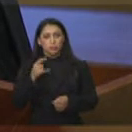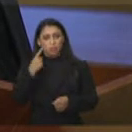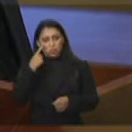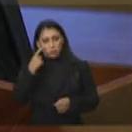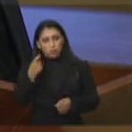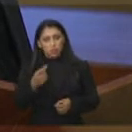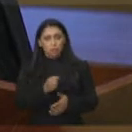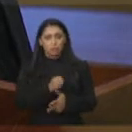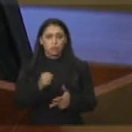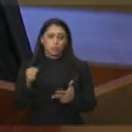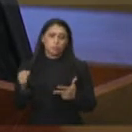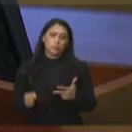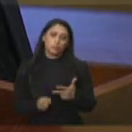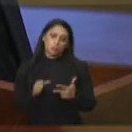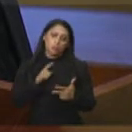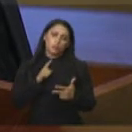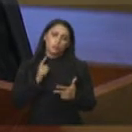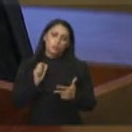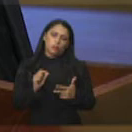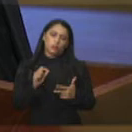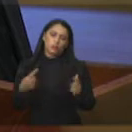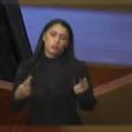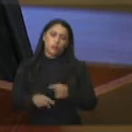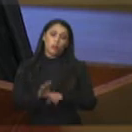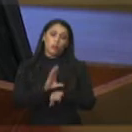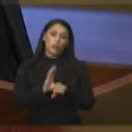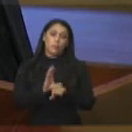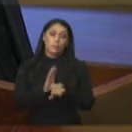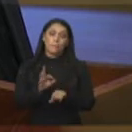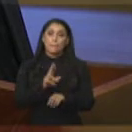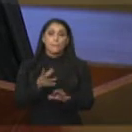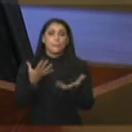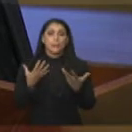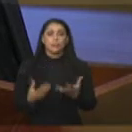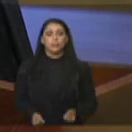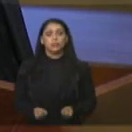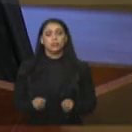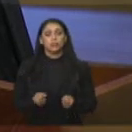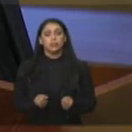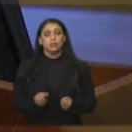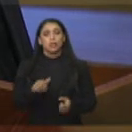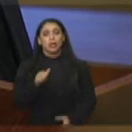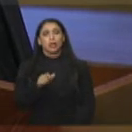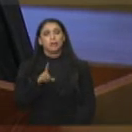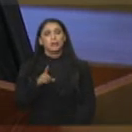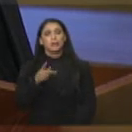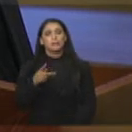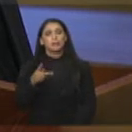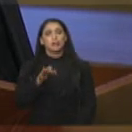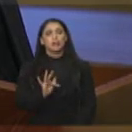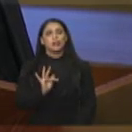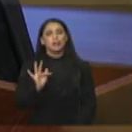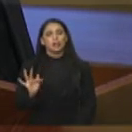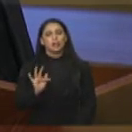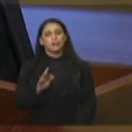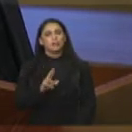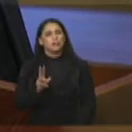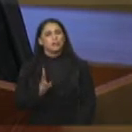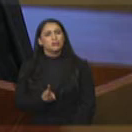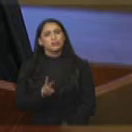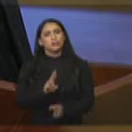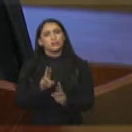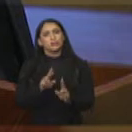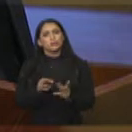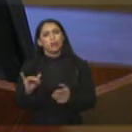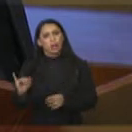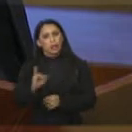contido na controvérsia constitucional, podendo recusar a admissibilidade da DPF sempre que não vislumbrar